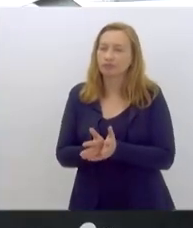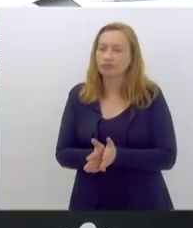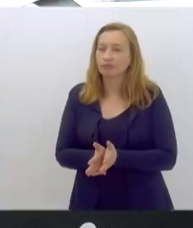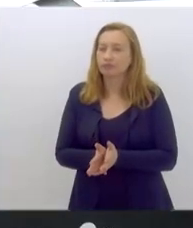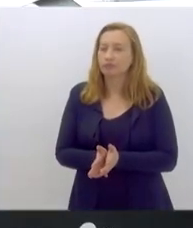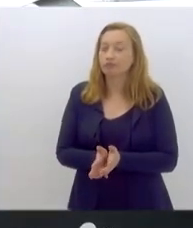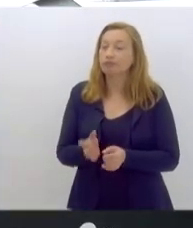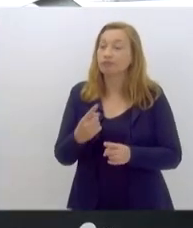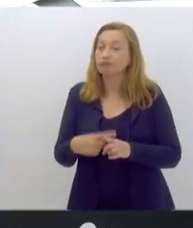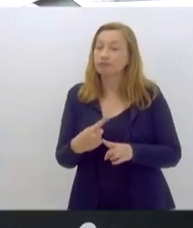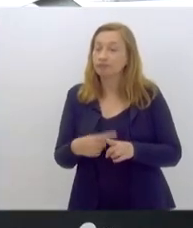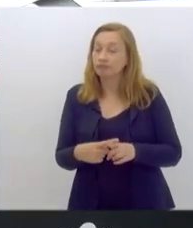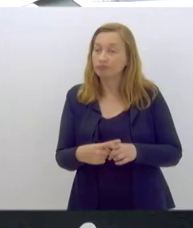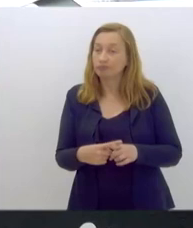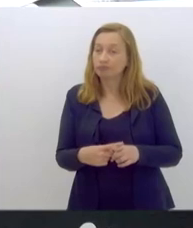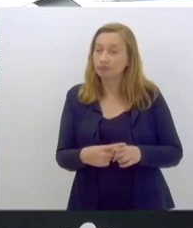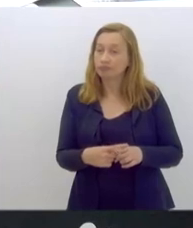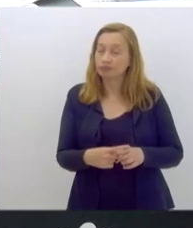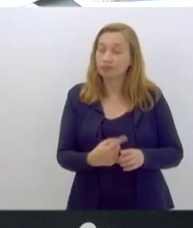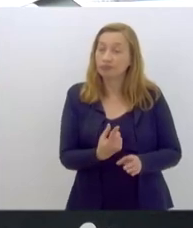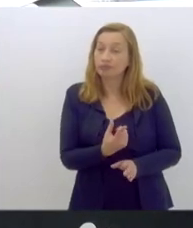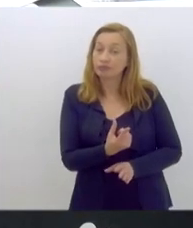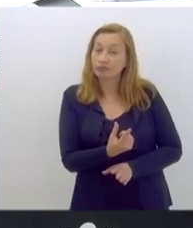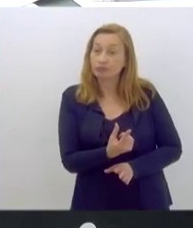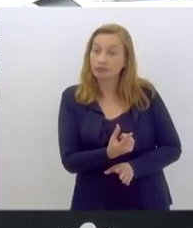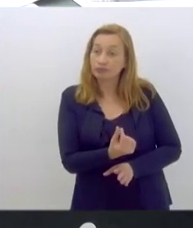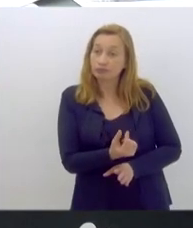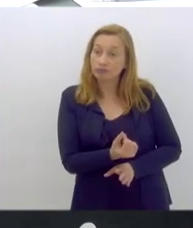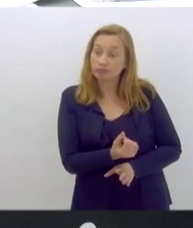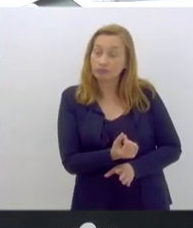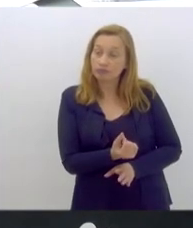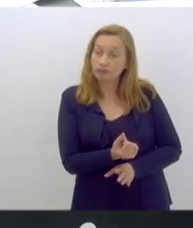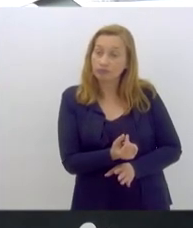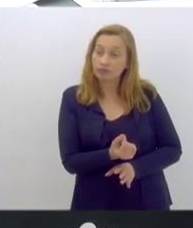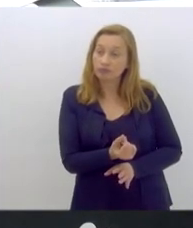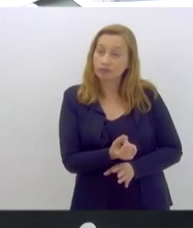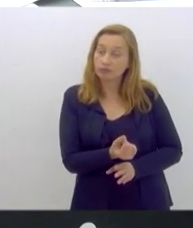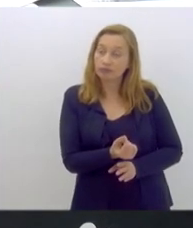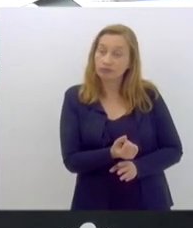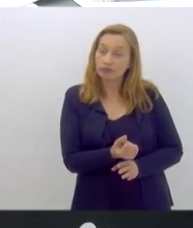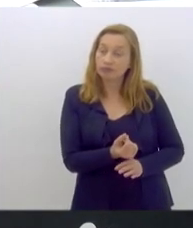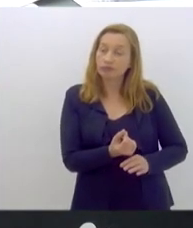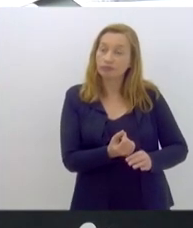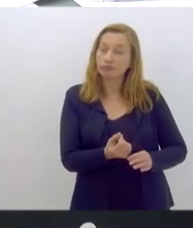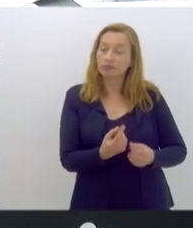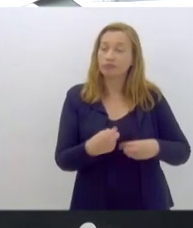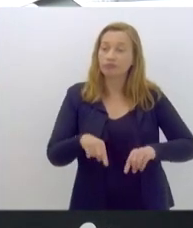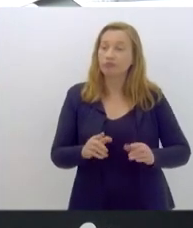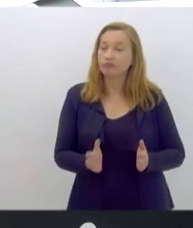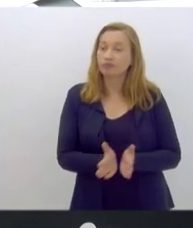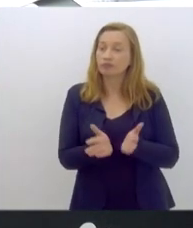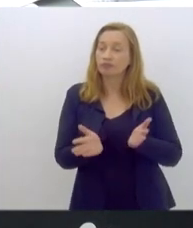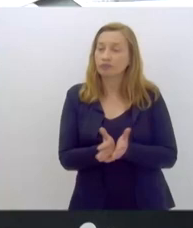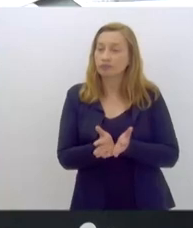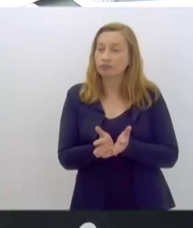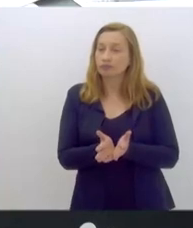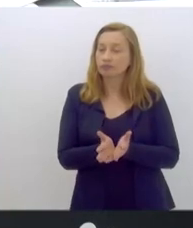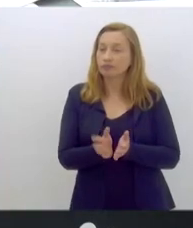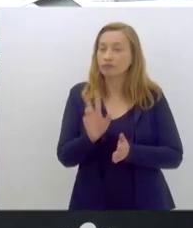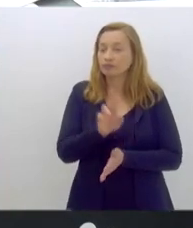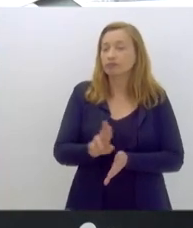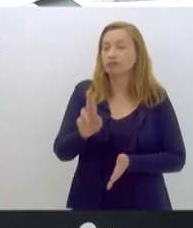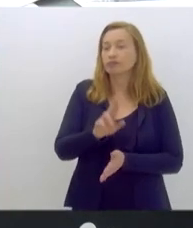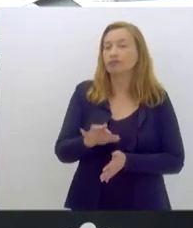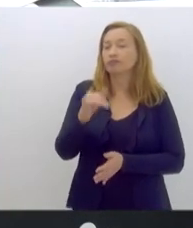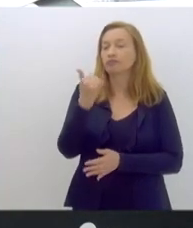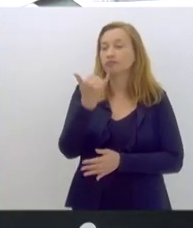é uma sobre alíquota em relação principalmente a energia telecomunicações